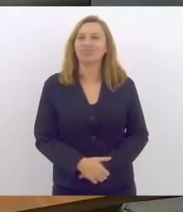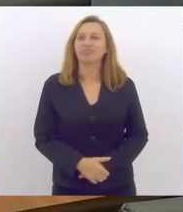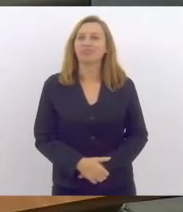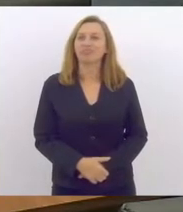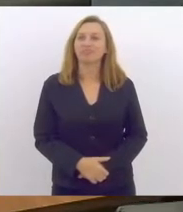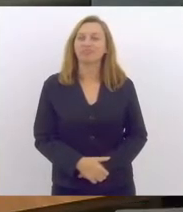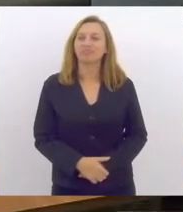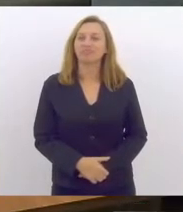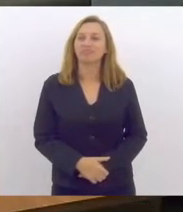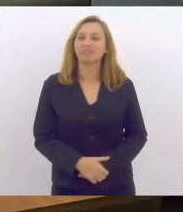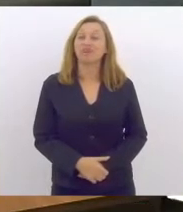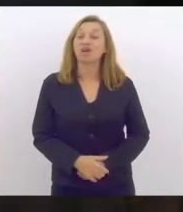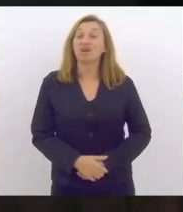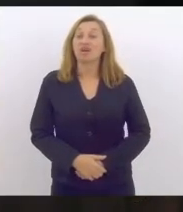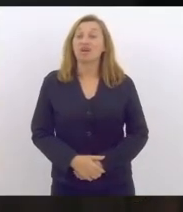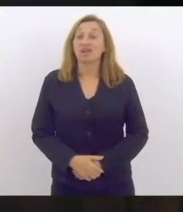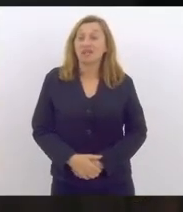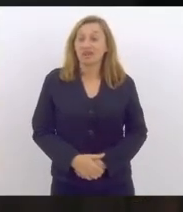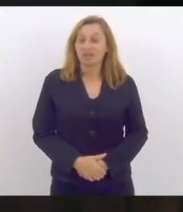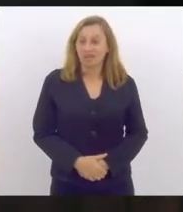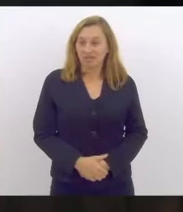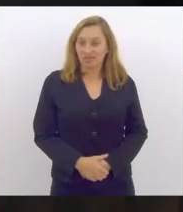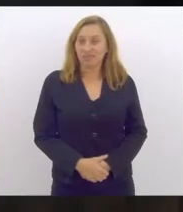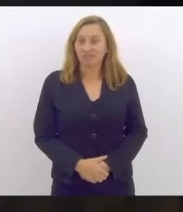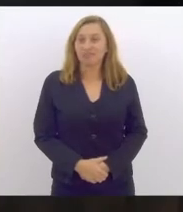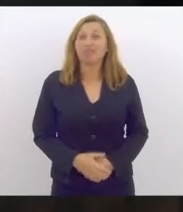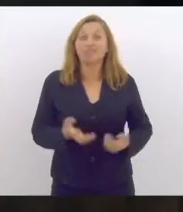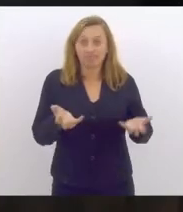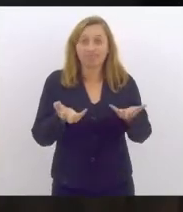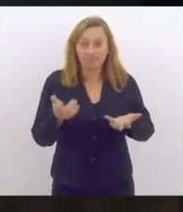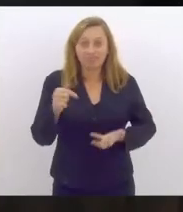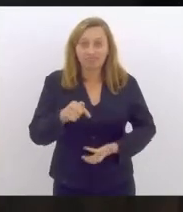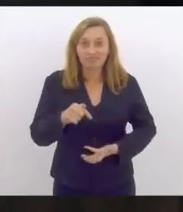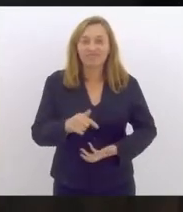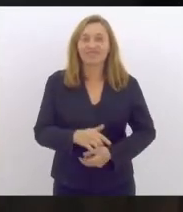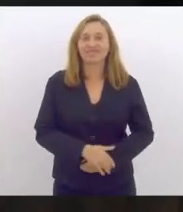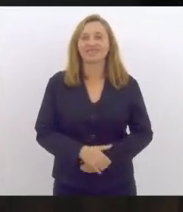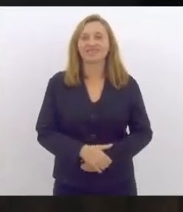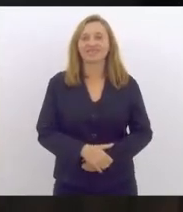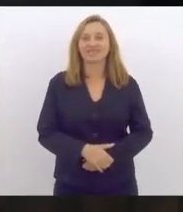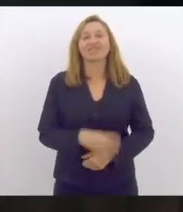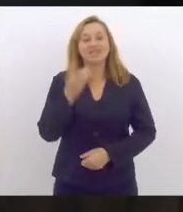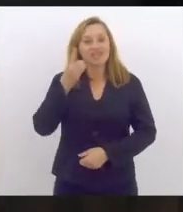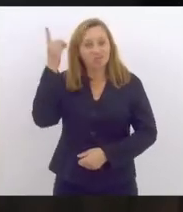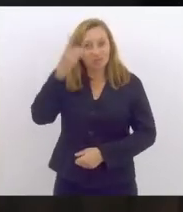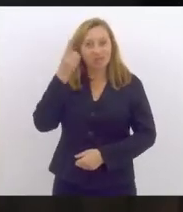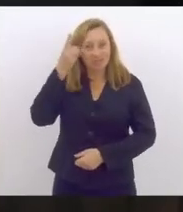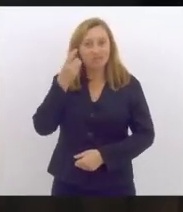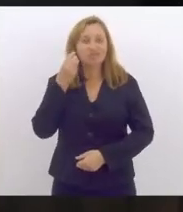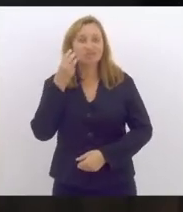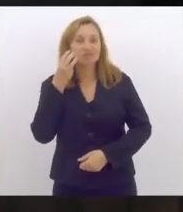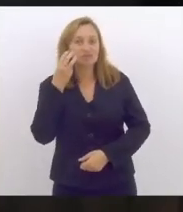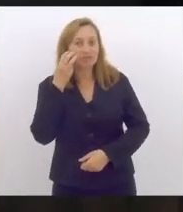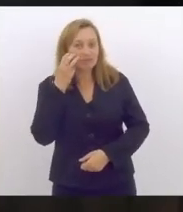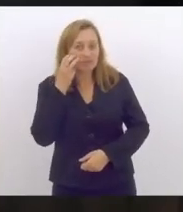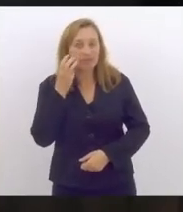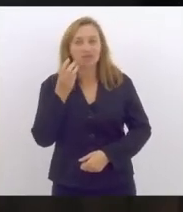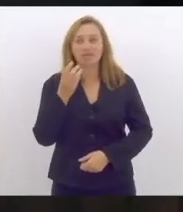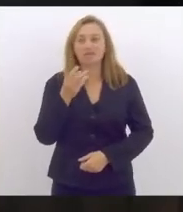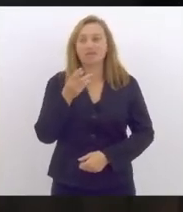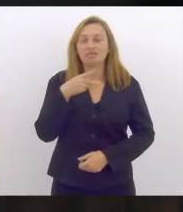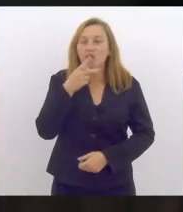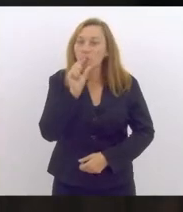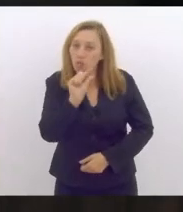Helen, fala aqui. Eu quero aqui, deputado Valdec, me atrasar um pouco,